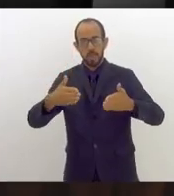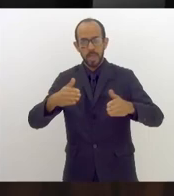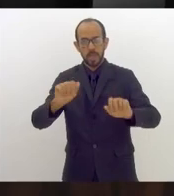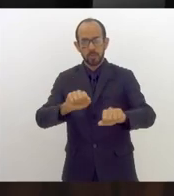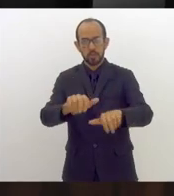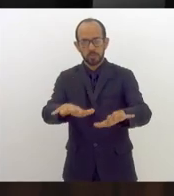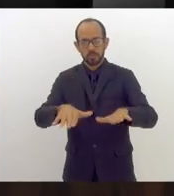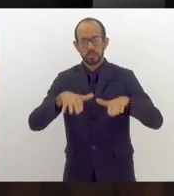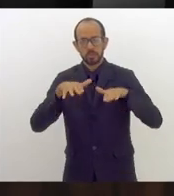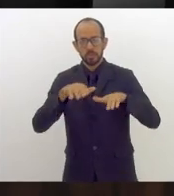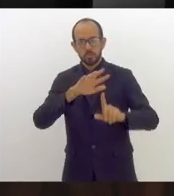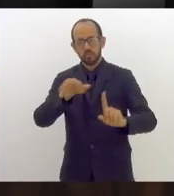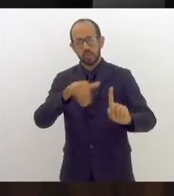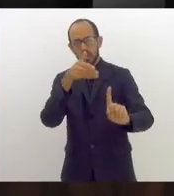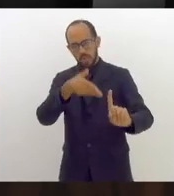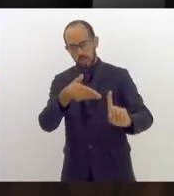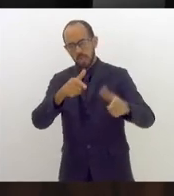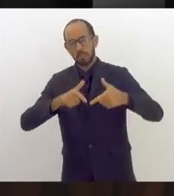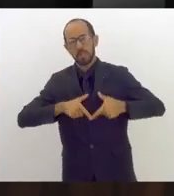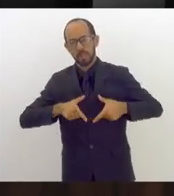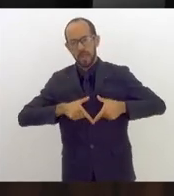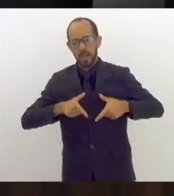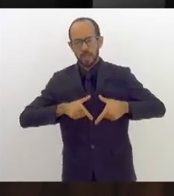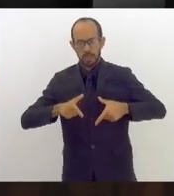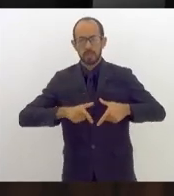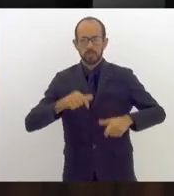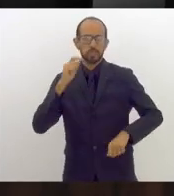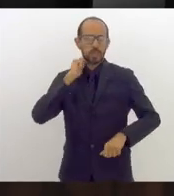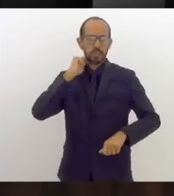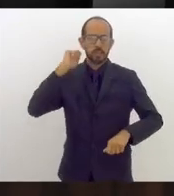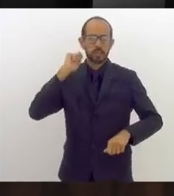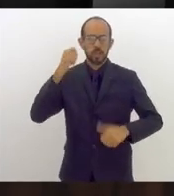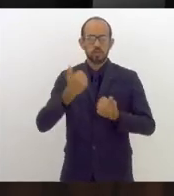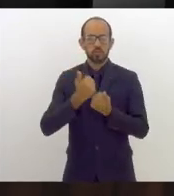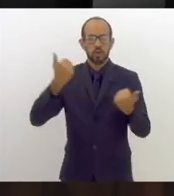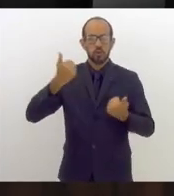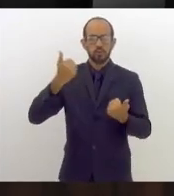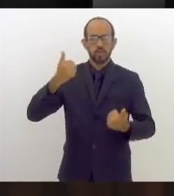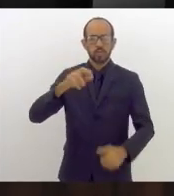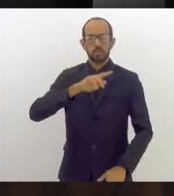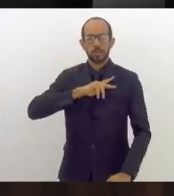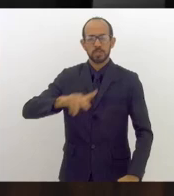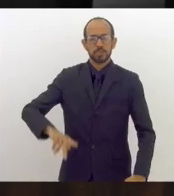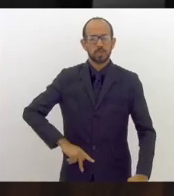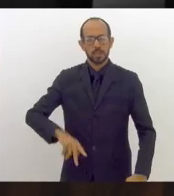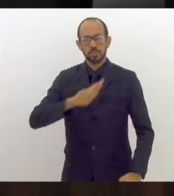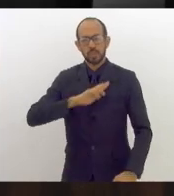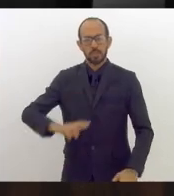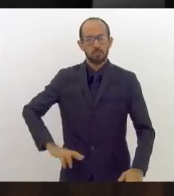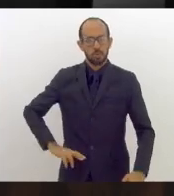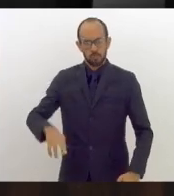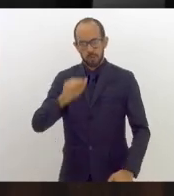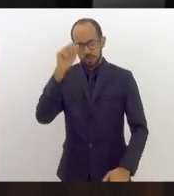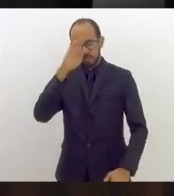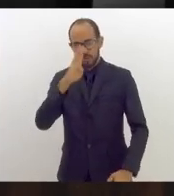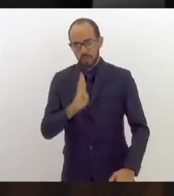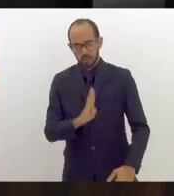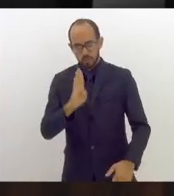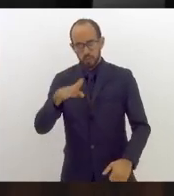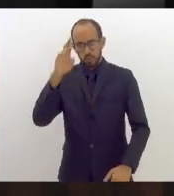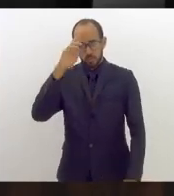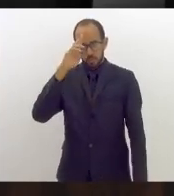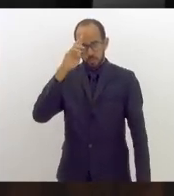solene de entrega da medalha Tiradentes ao Excelentíssimo Senhor vice-presidente da República Federativa do Brasil General